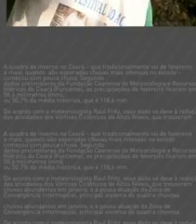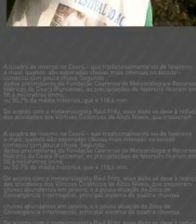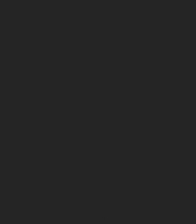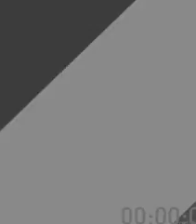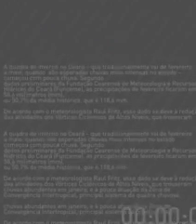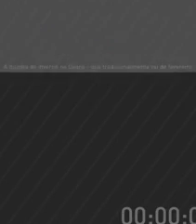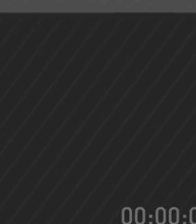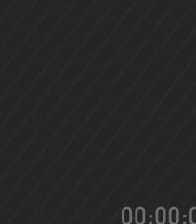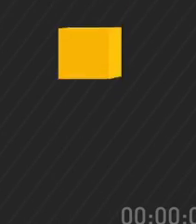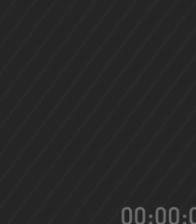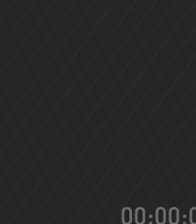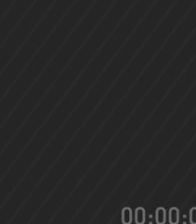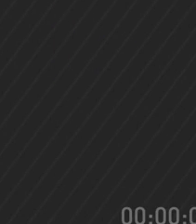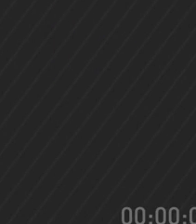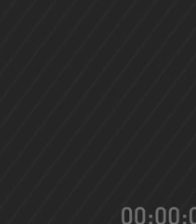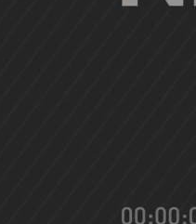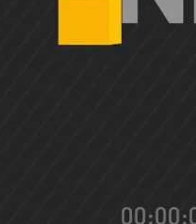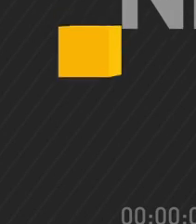ae